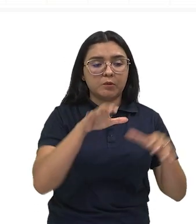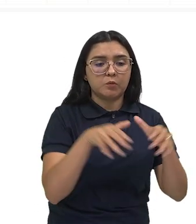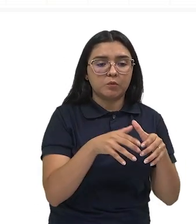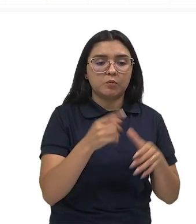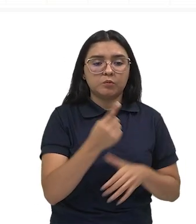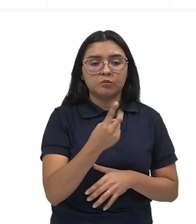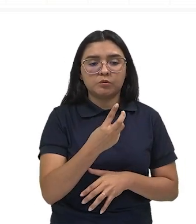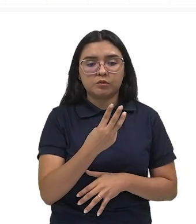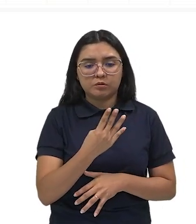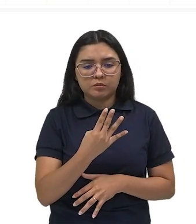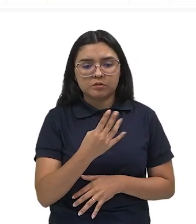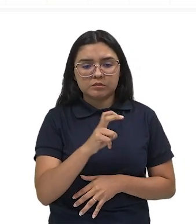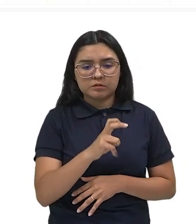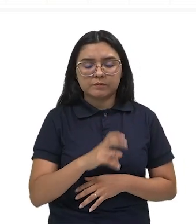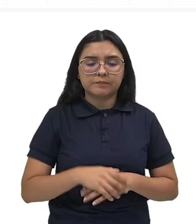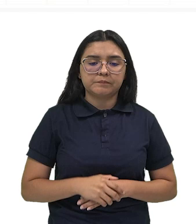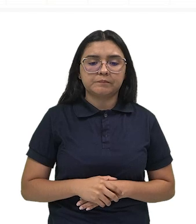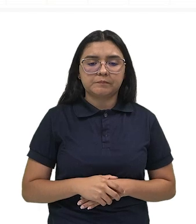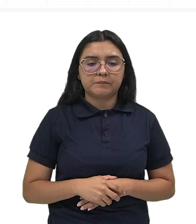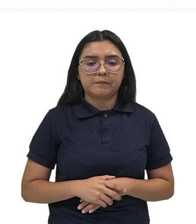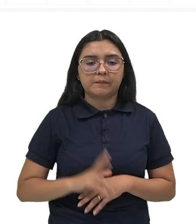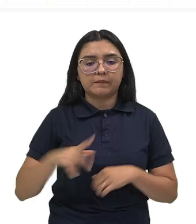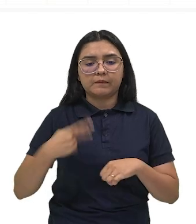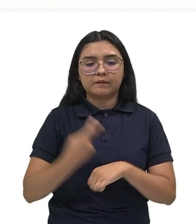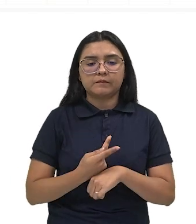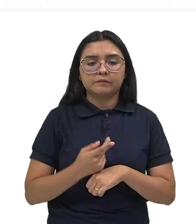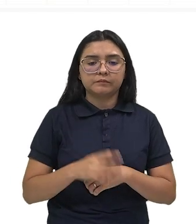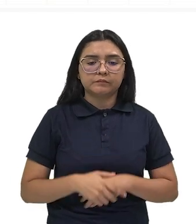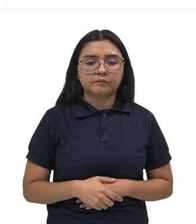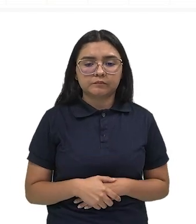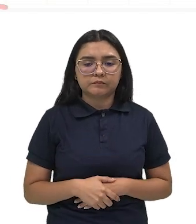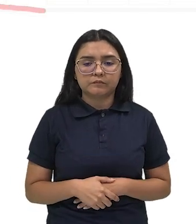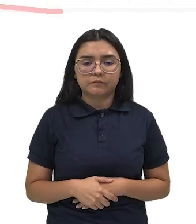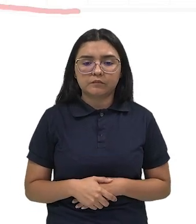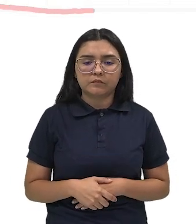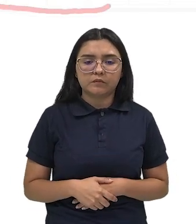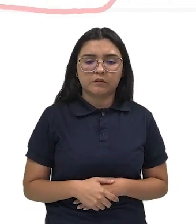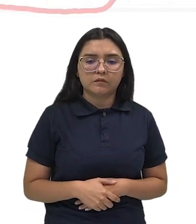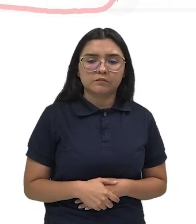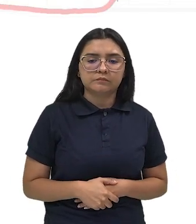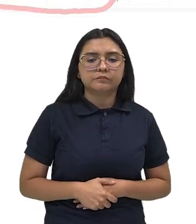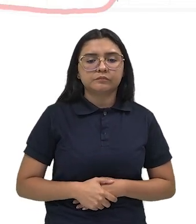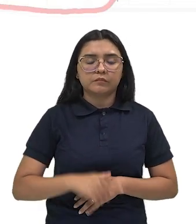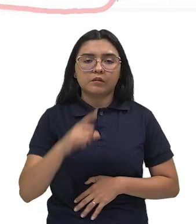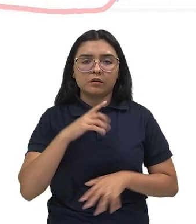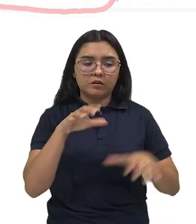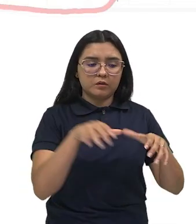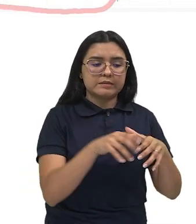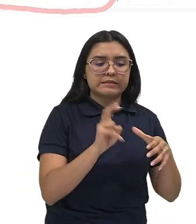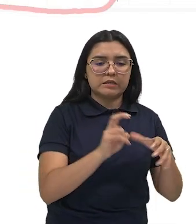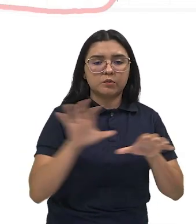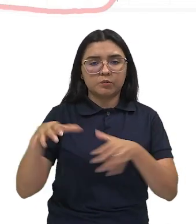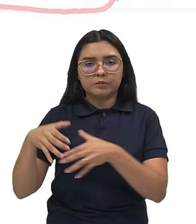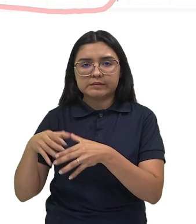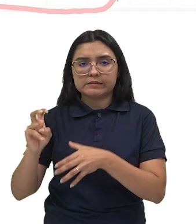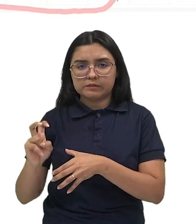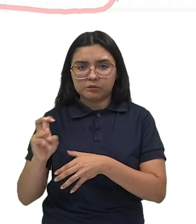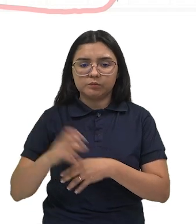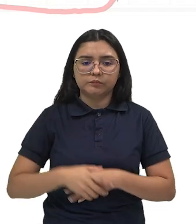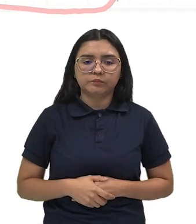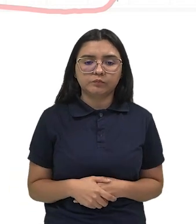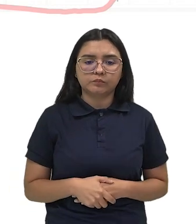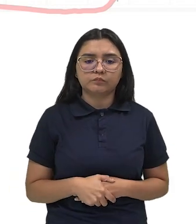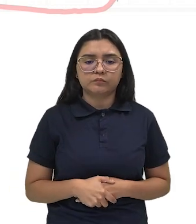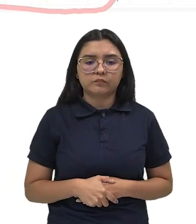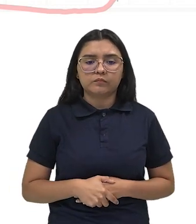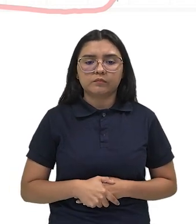Depois, 1, 2, 3, 4, 5. Ou, olha lá, eu coloquei 5 para um lado e 5 para o